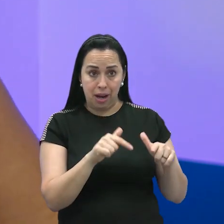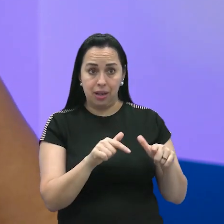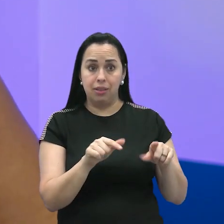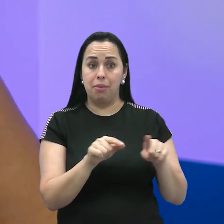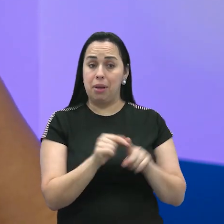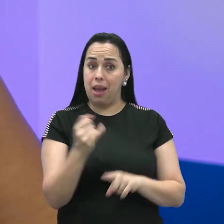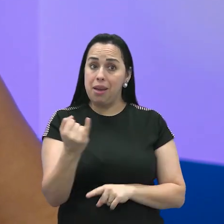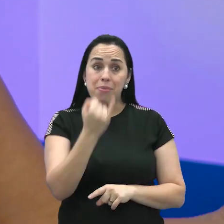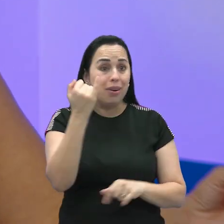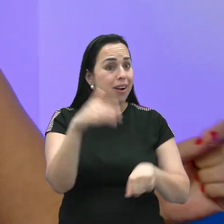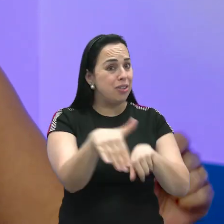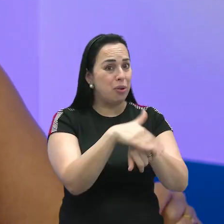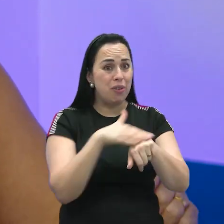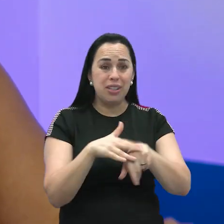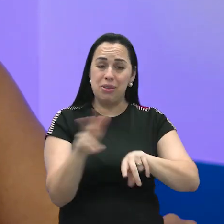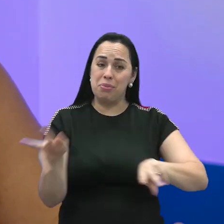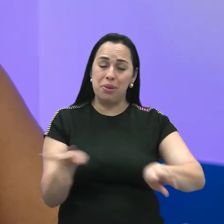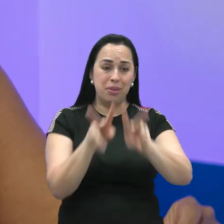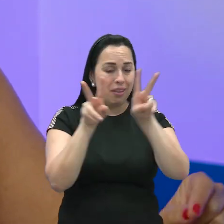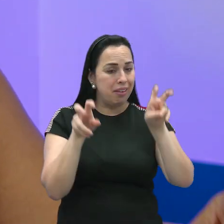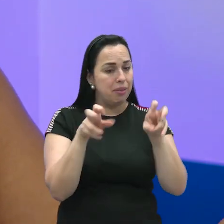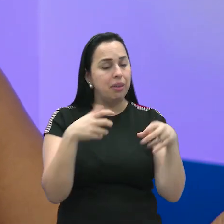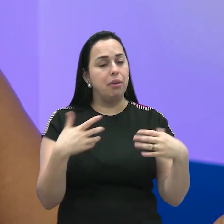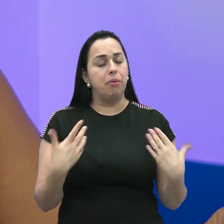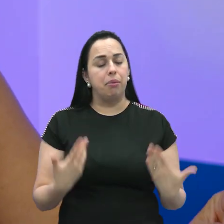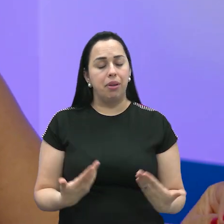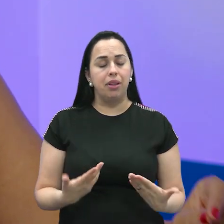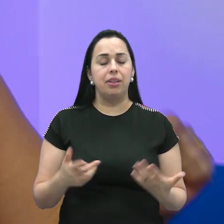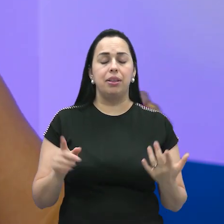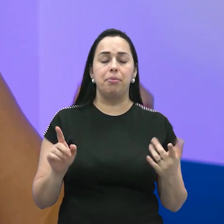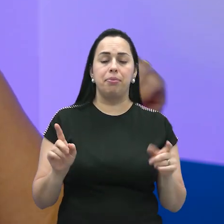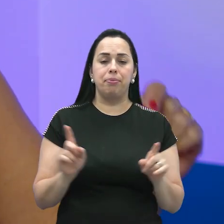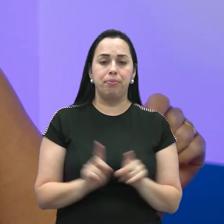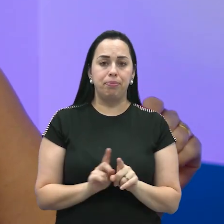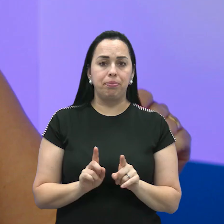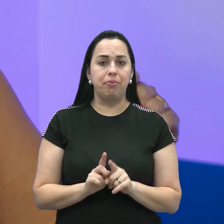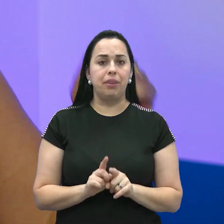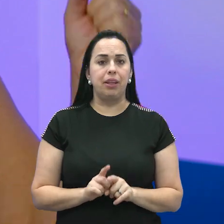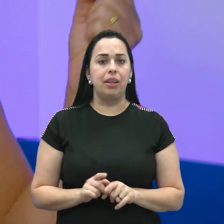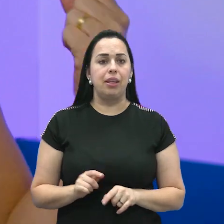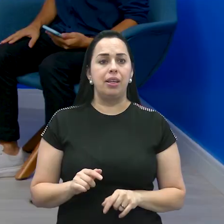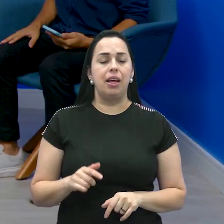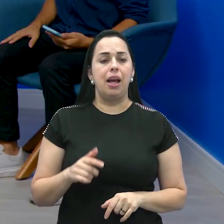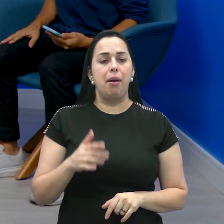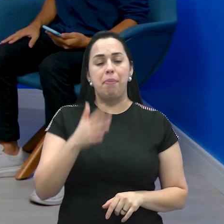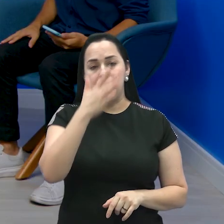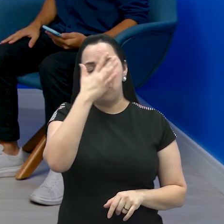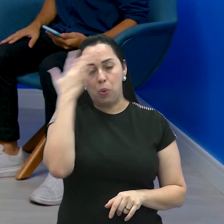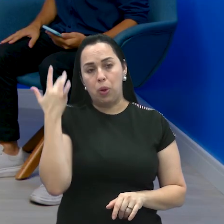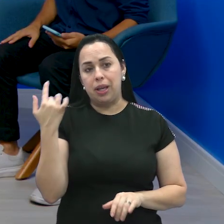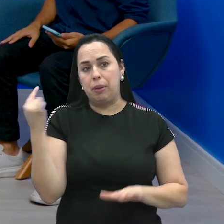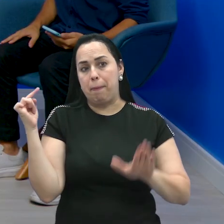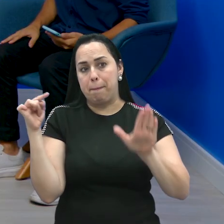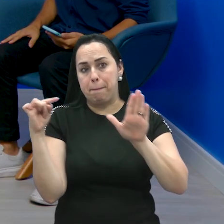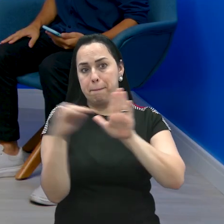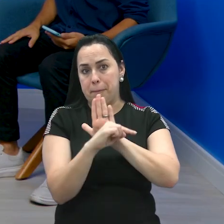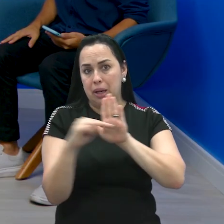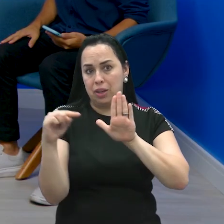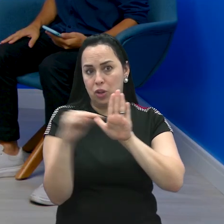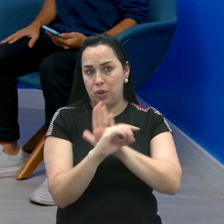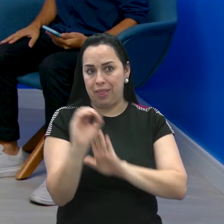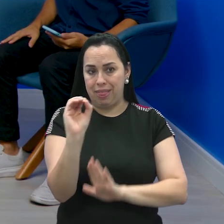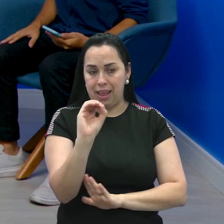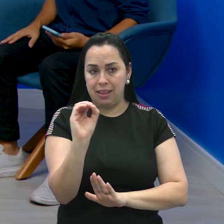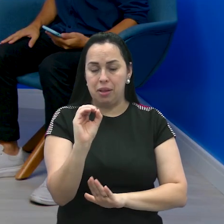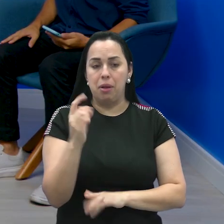muito importante. E também a gente pensa que não só, né, a pessoa que não questiona, né, porque